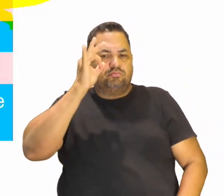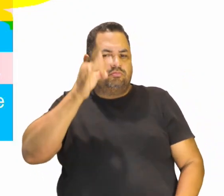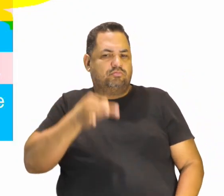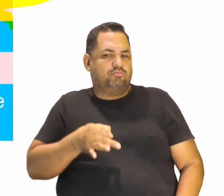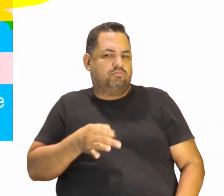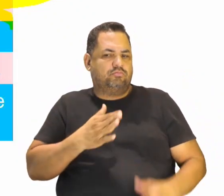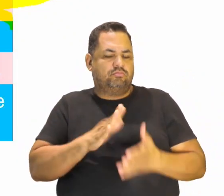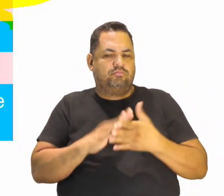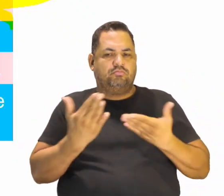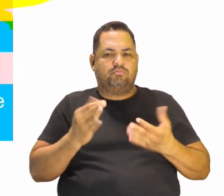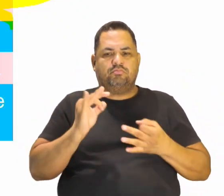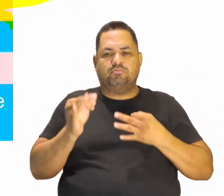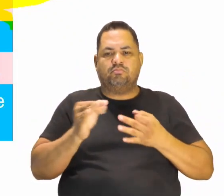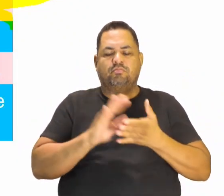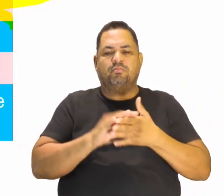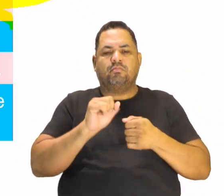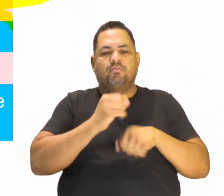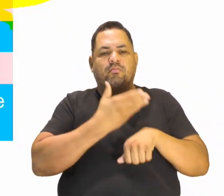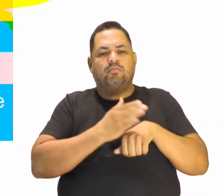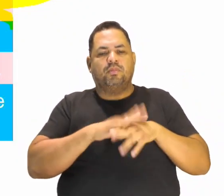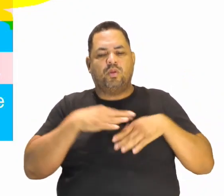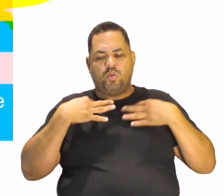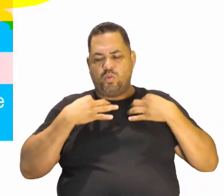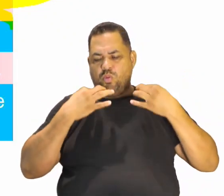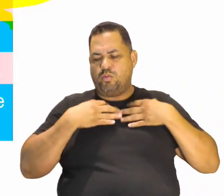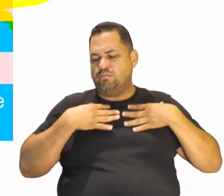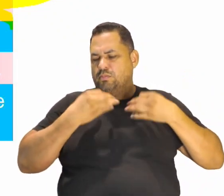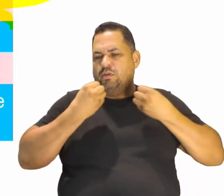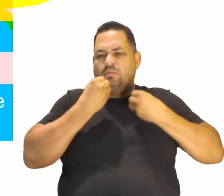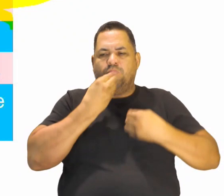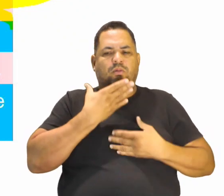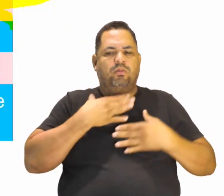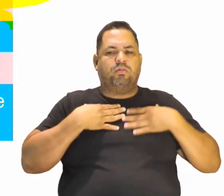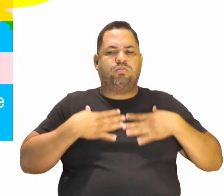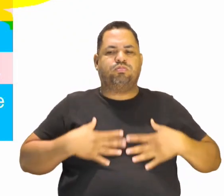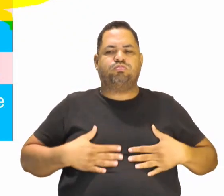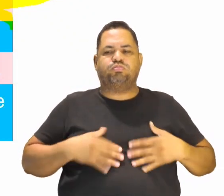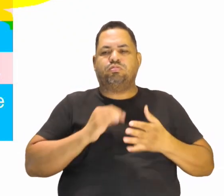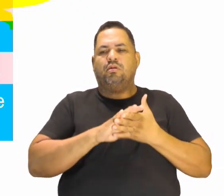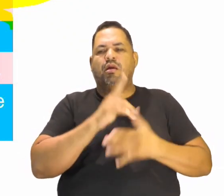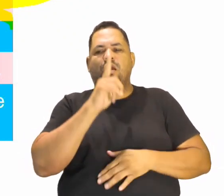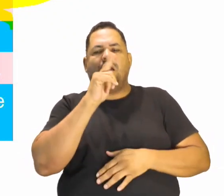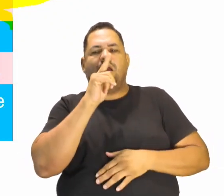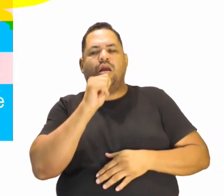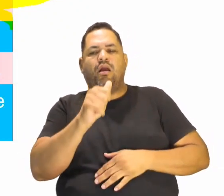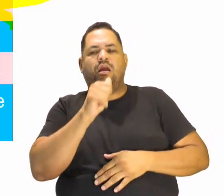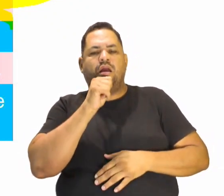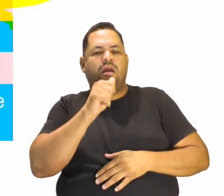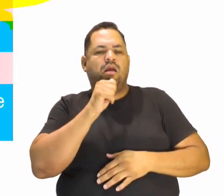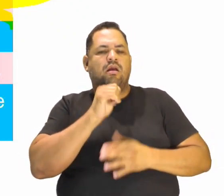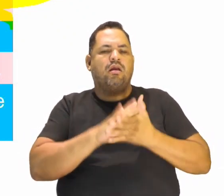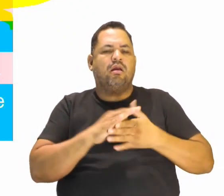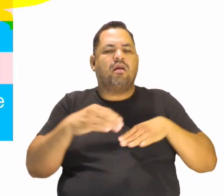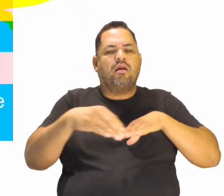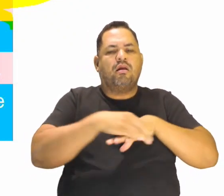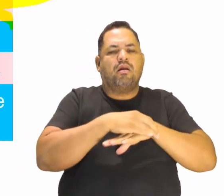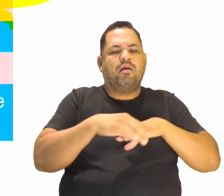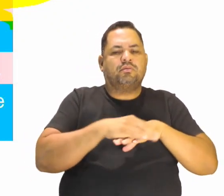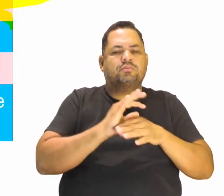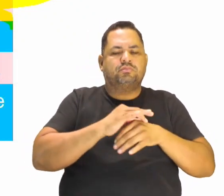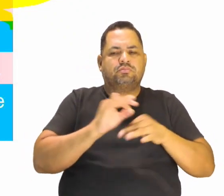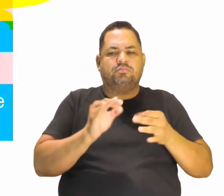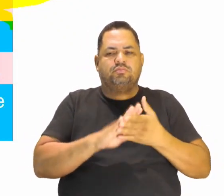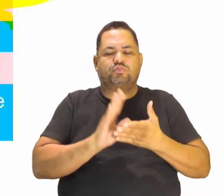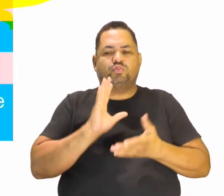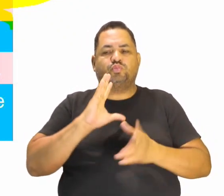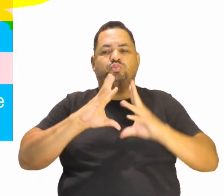realizar essas práticas, roupas confortáveis, boa hidratação, calçado adequado, né? Tudo isso vai